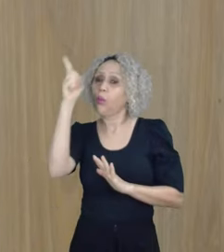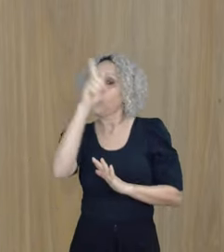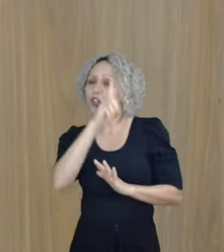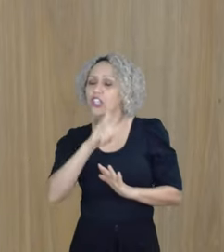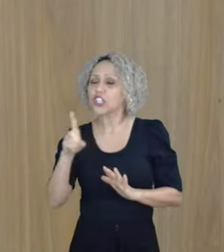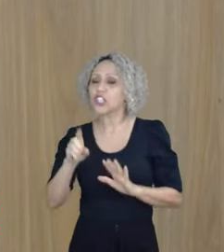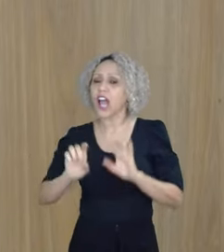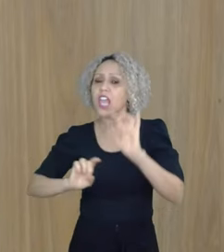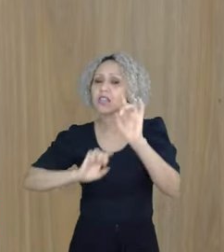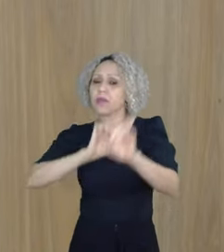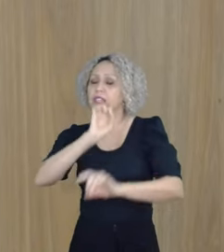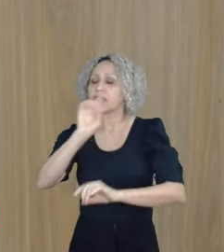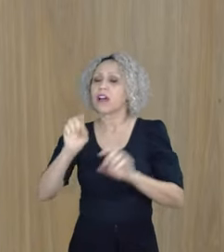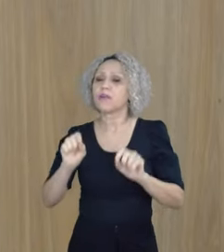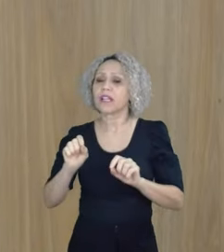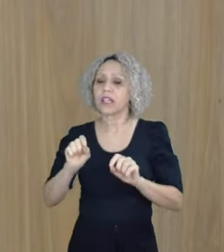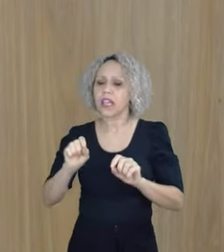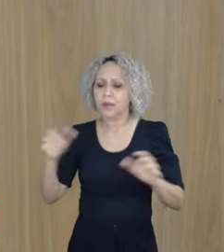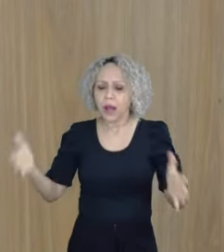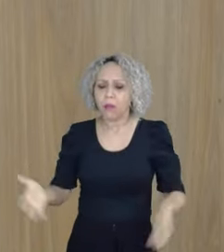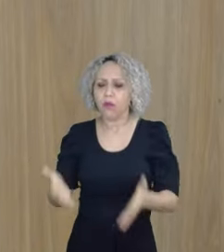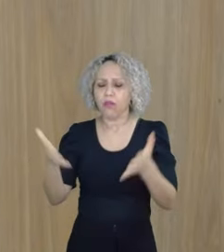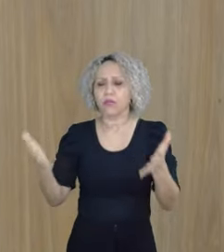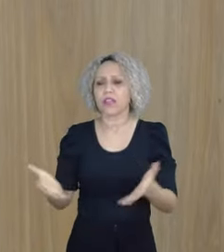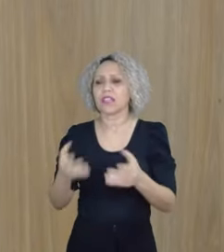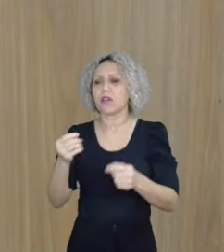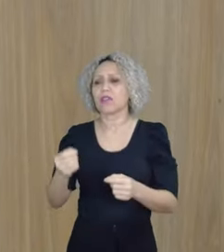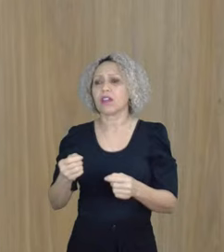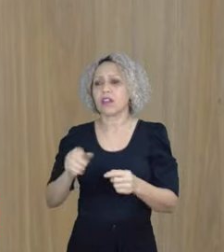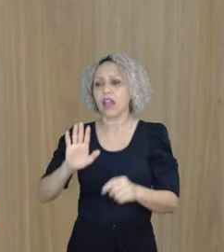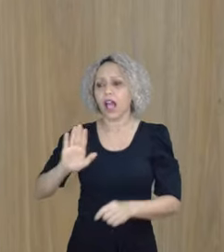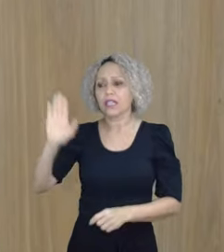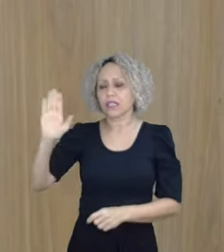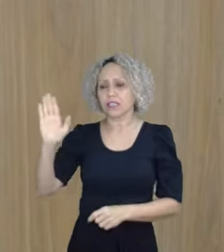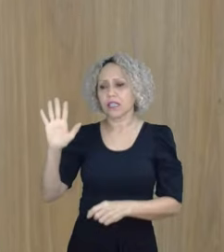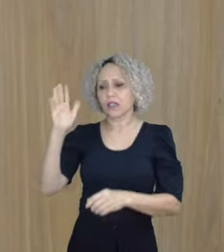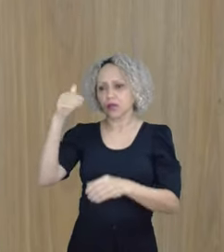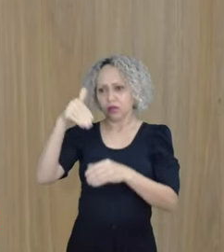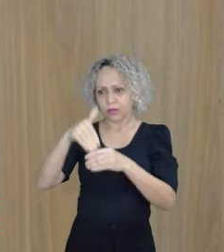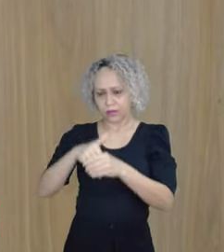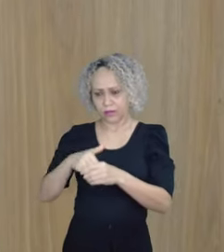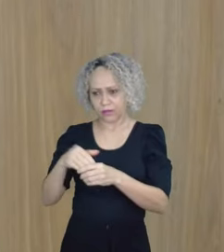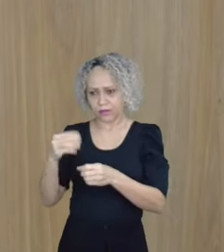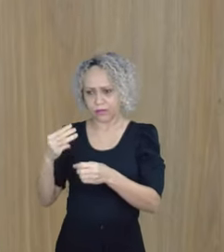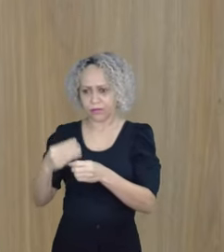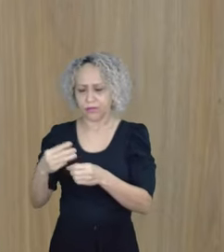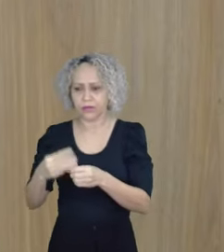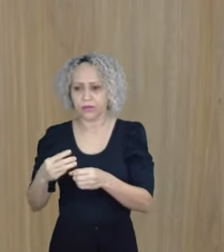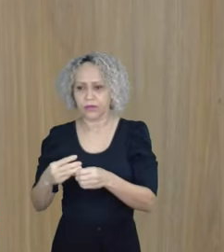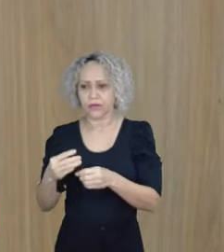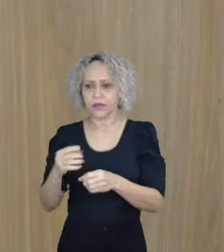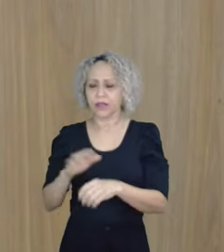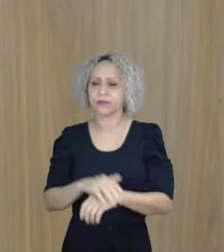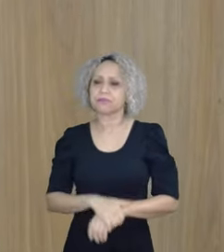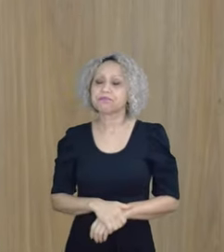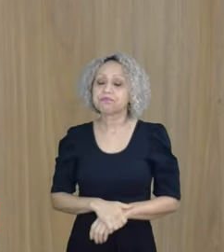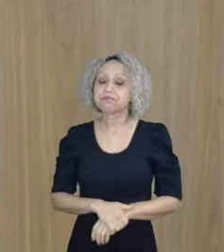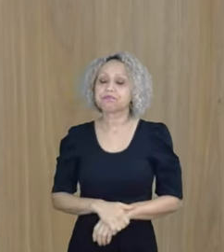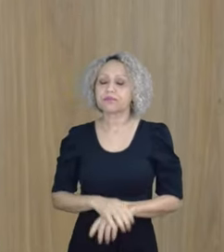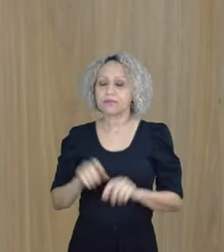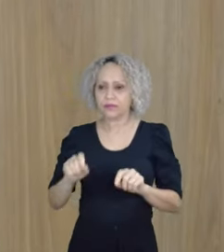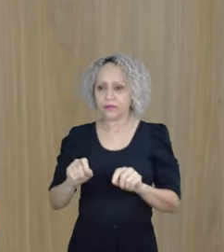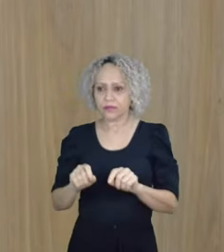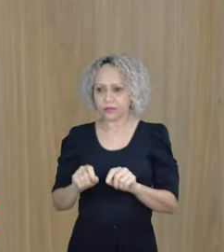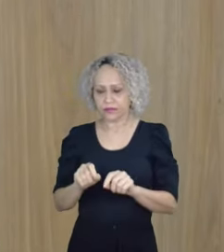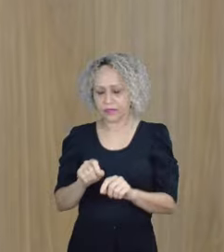municípios. Falando em eleição, o Partido dos Trabalhadores e das Trabalhadoras, por meio da Secretaria de Comunicação e da Secretaria